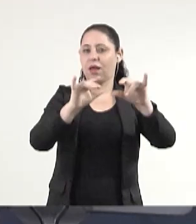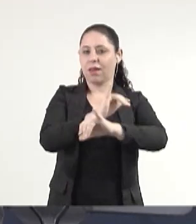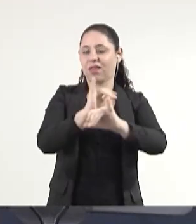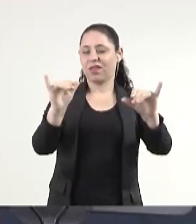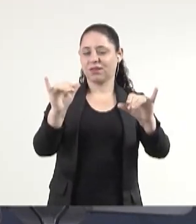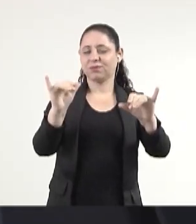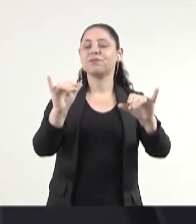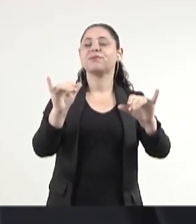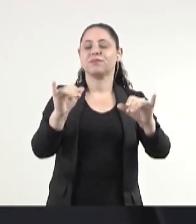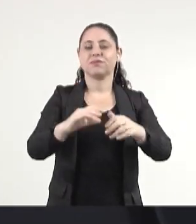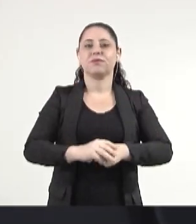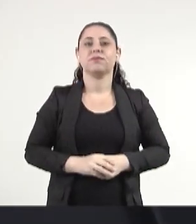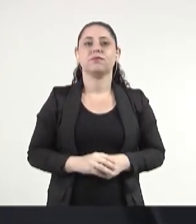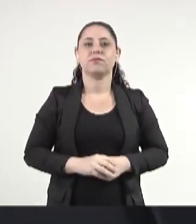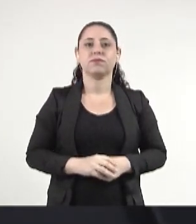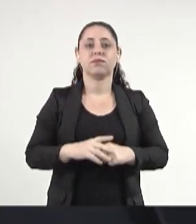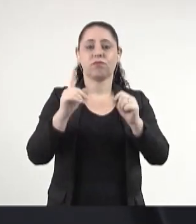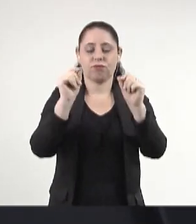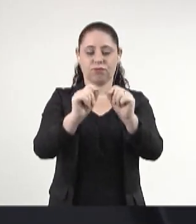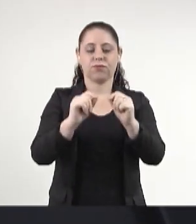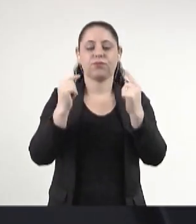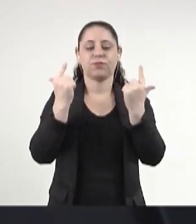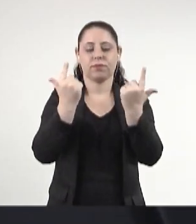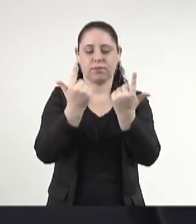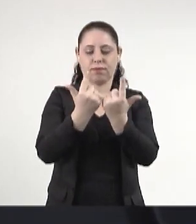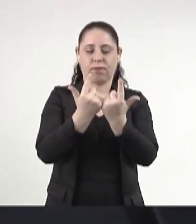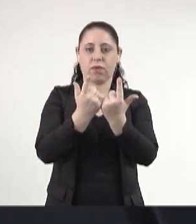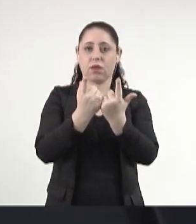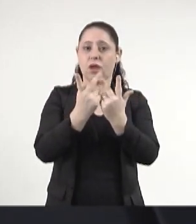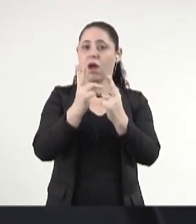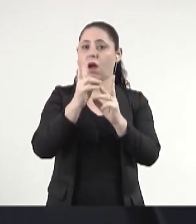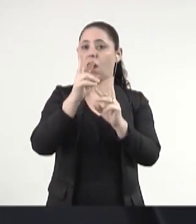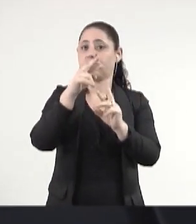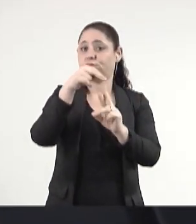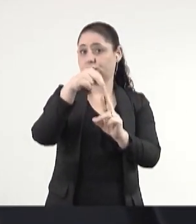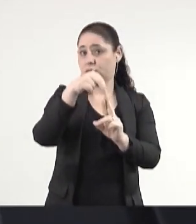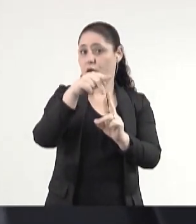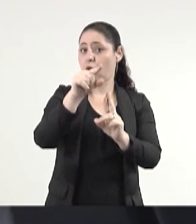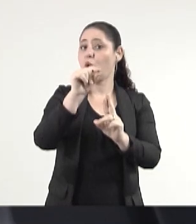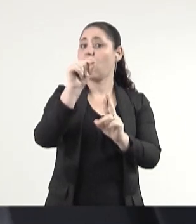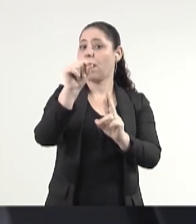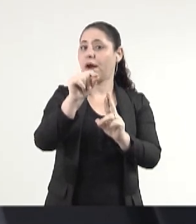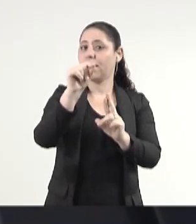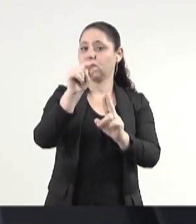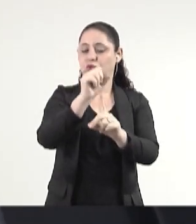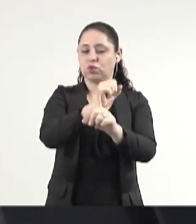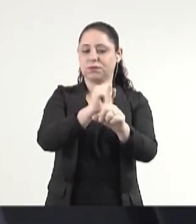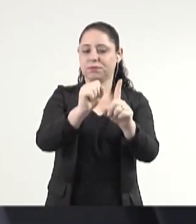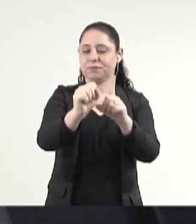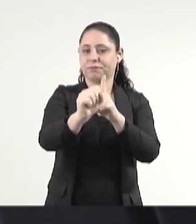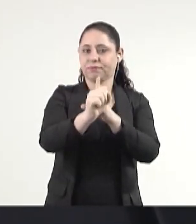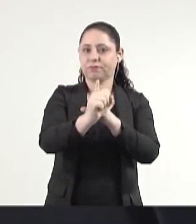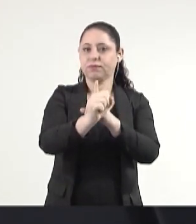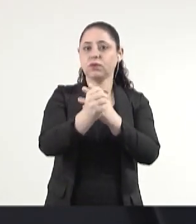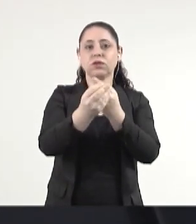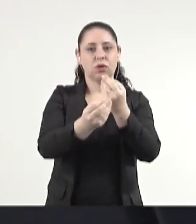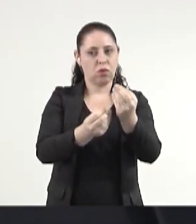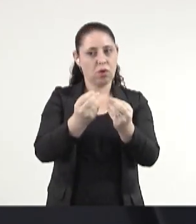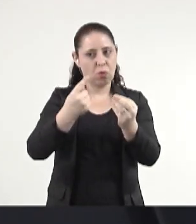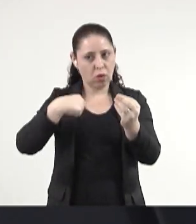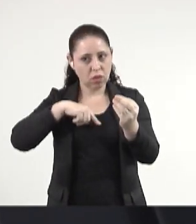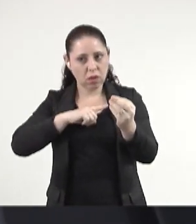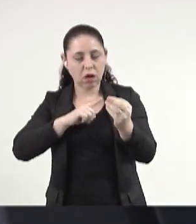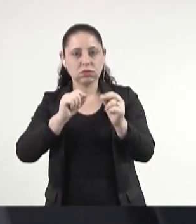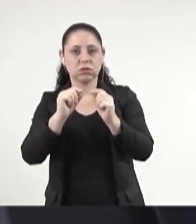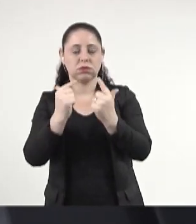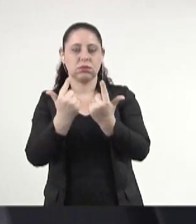vivo pela TV Alemes. A Assembleia Legislativa representa toda a sociedade sul-mato-grossense. Como representante,